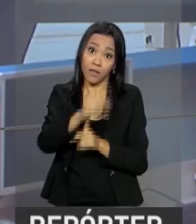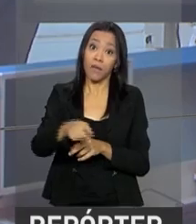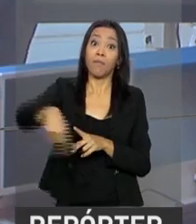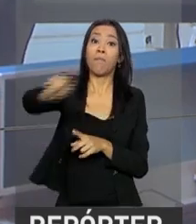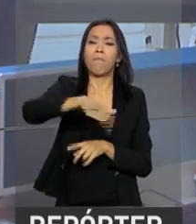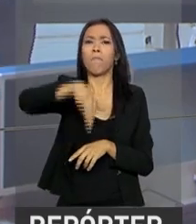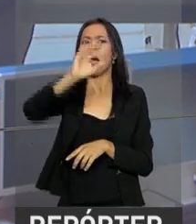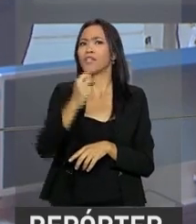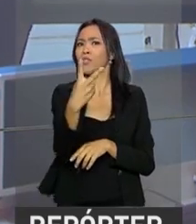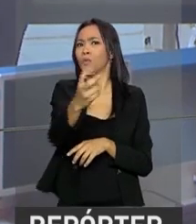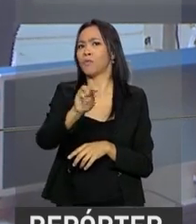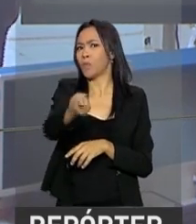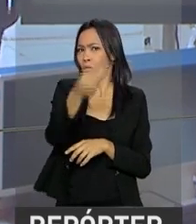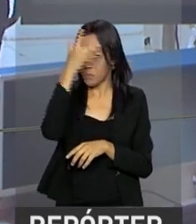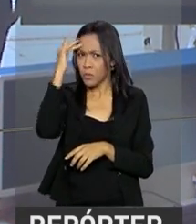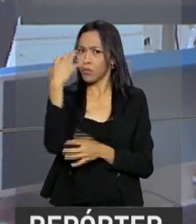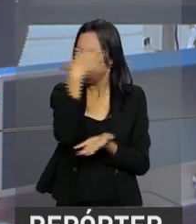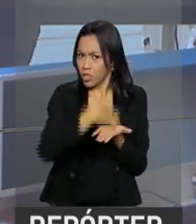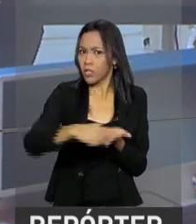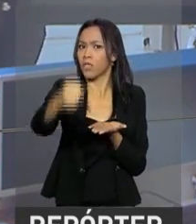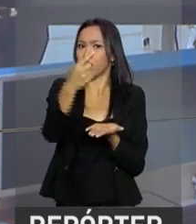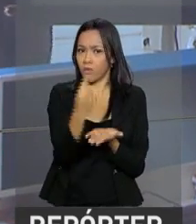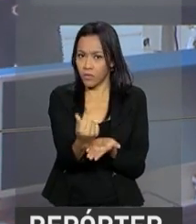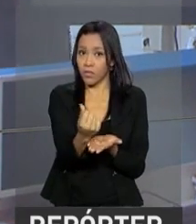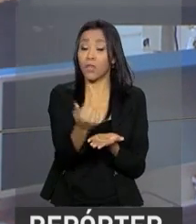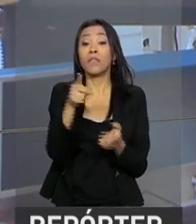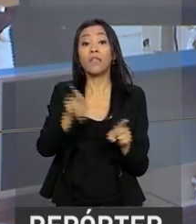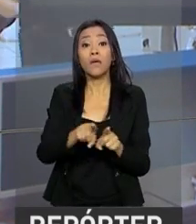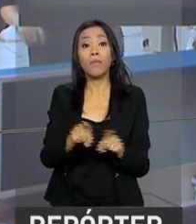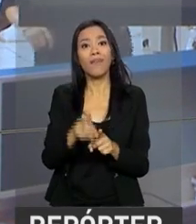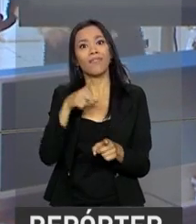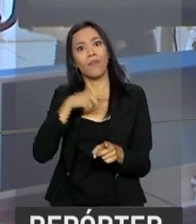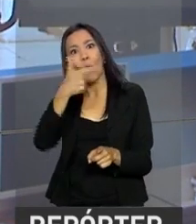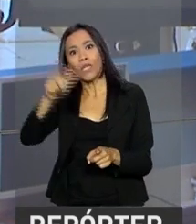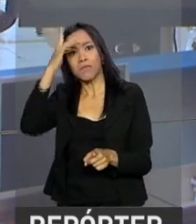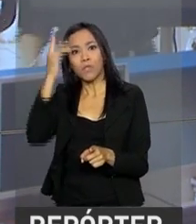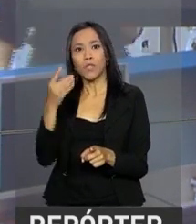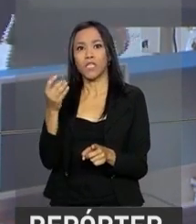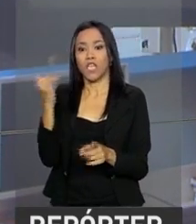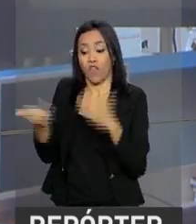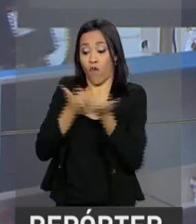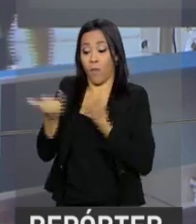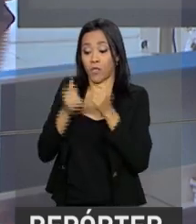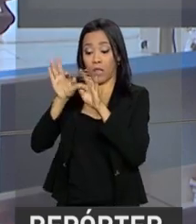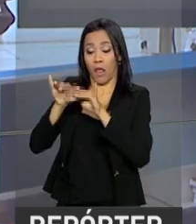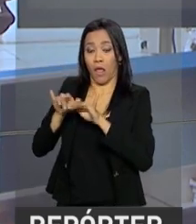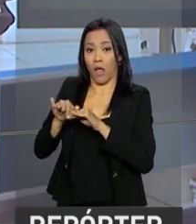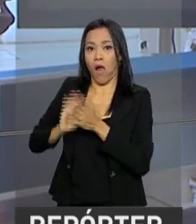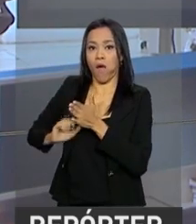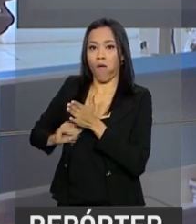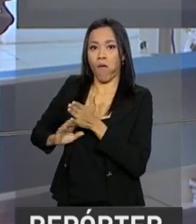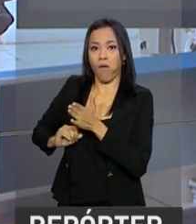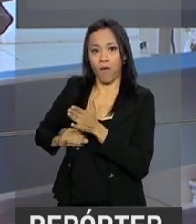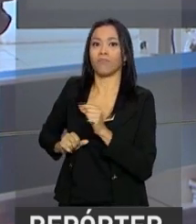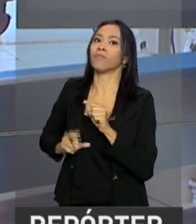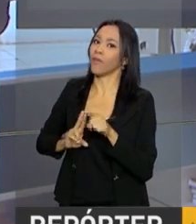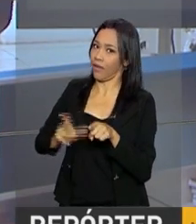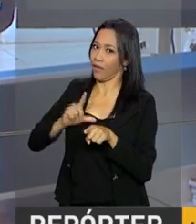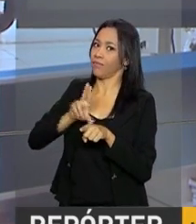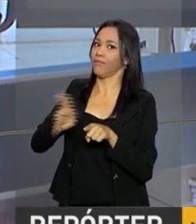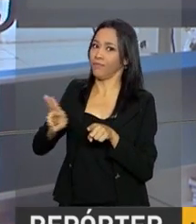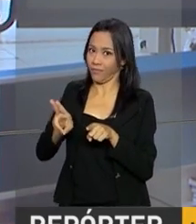2 milhões de contribuintes o lote também traz restituições que caíram na malha fina entre 2008 e 2015 a